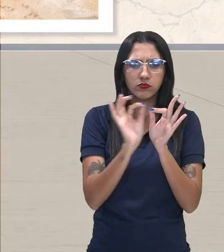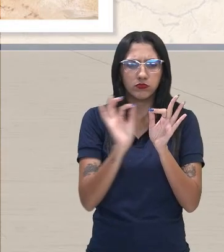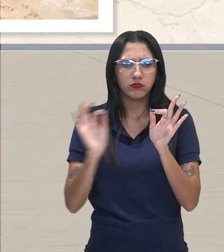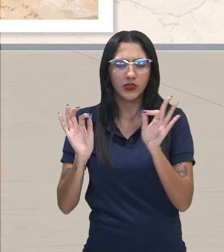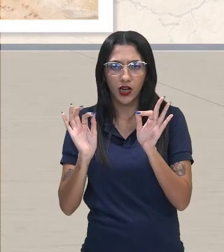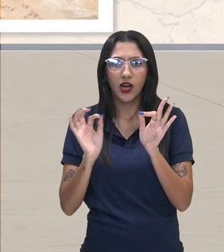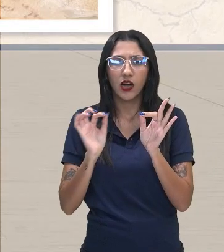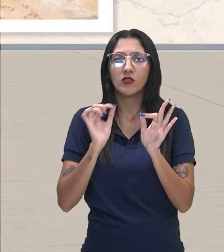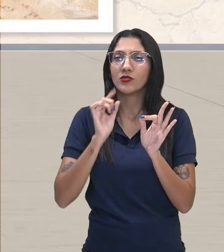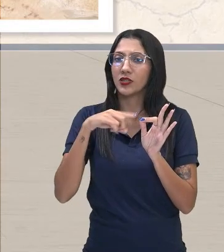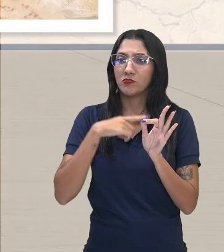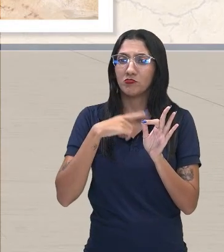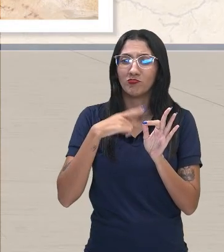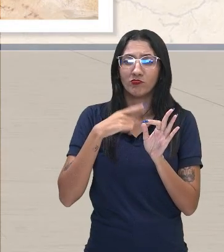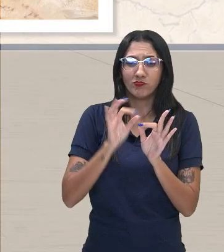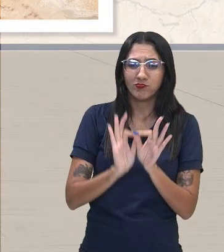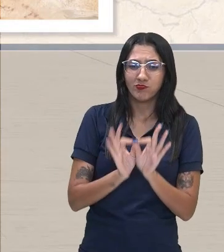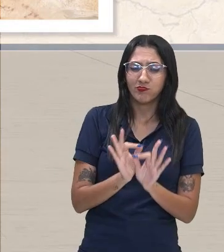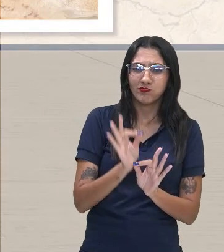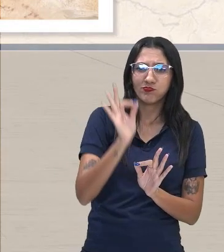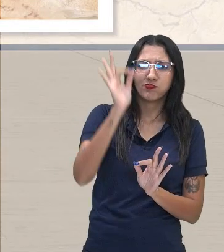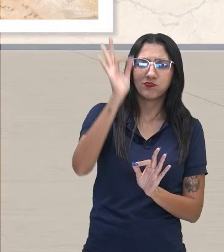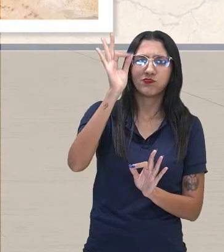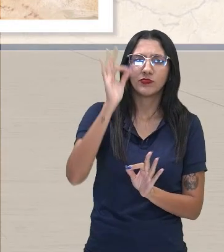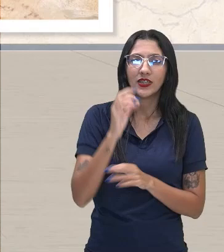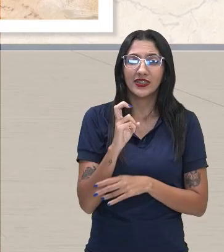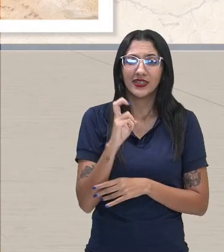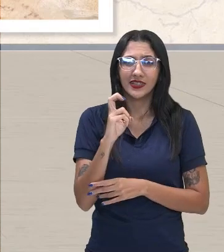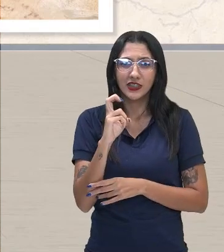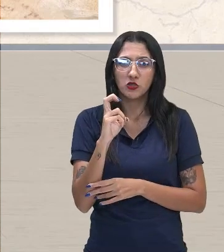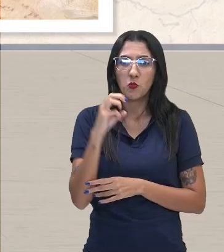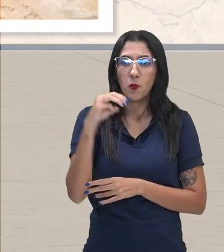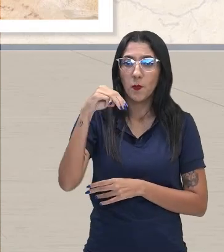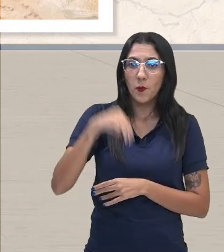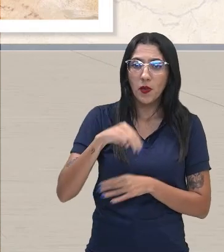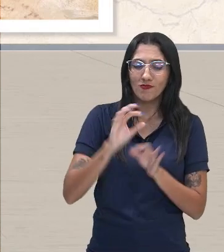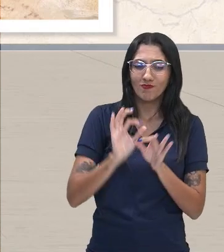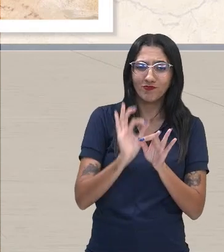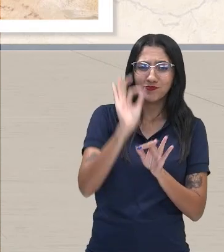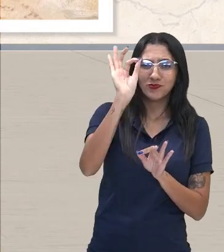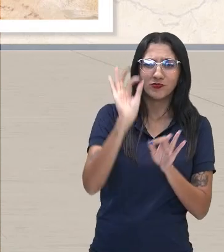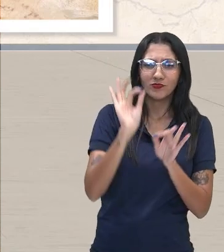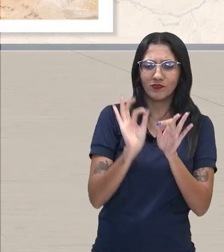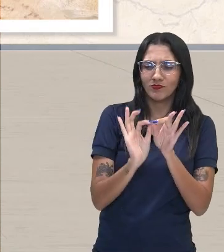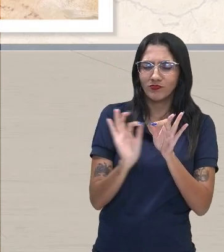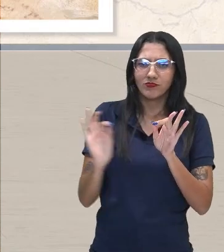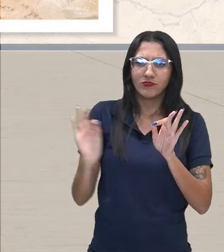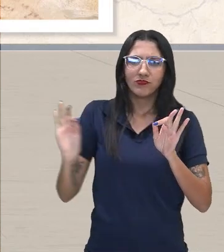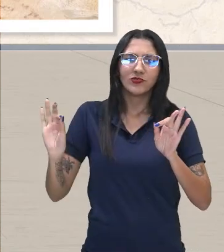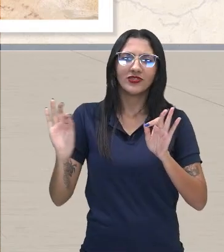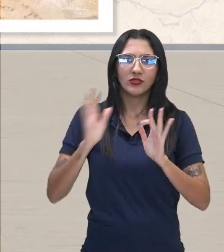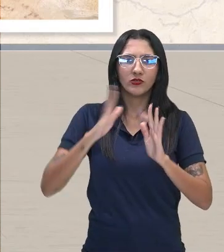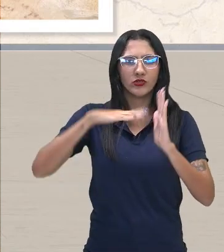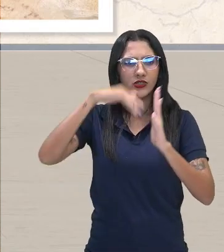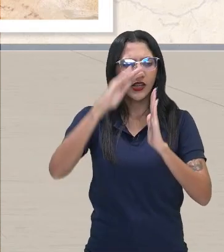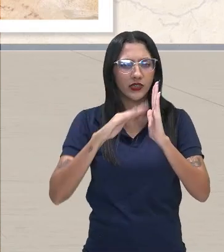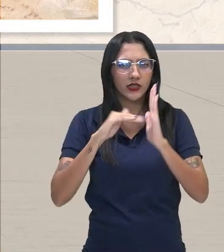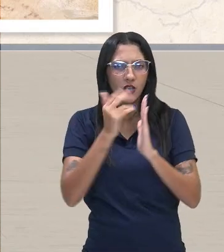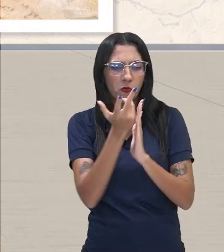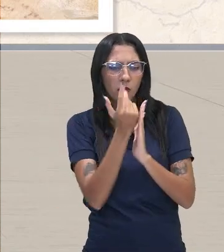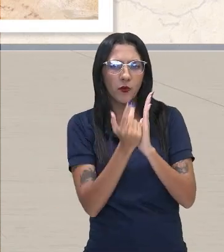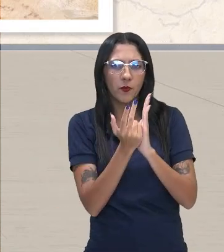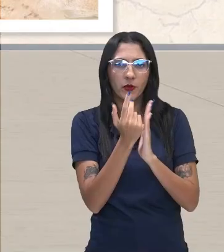monumental, entre 5 metros de comprimento. Muitas vezes, para fazer